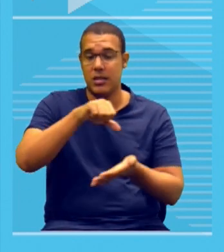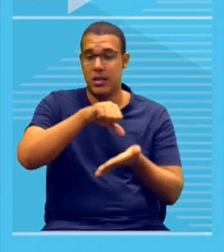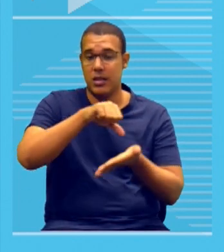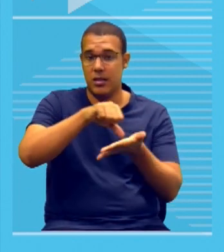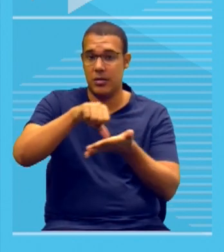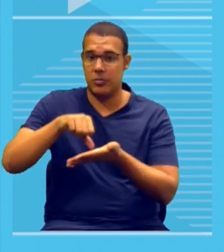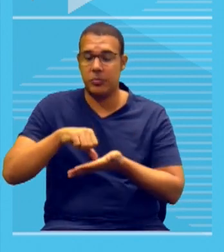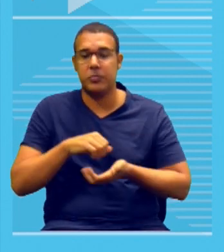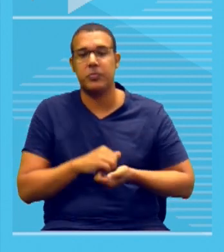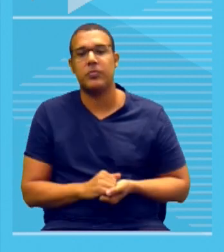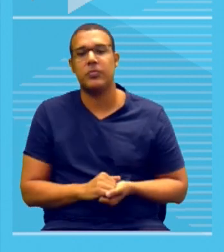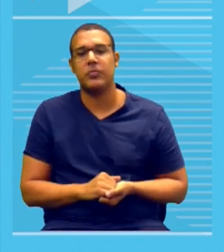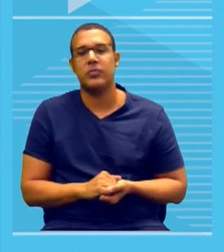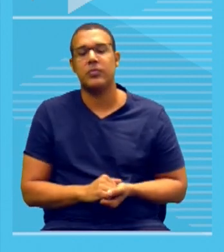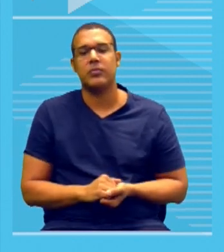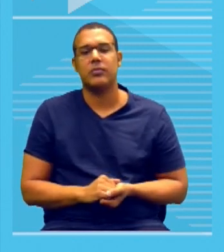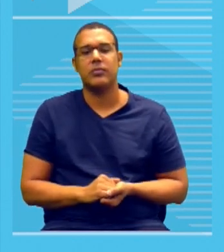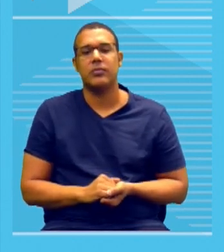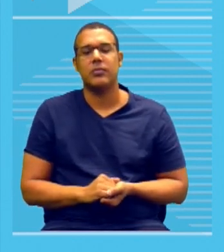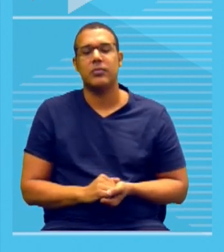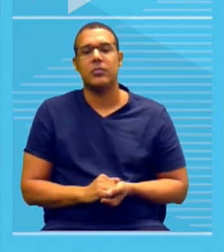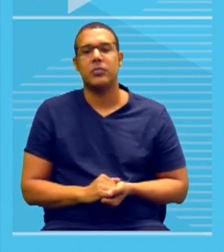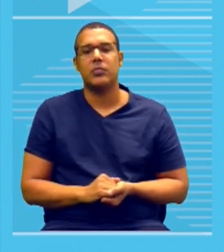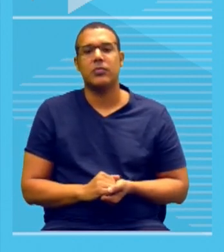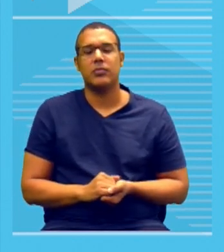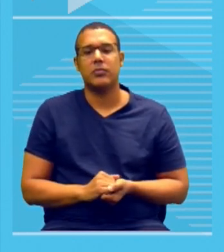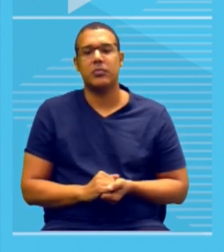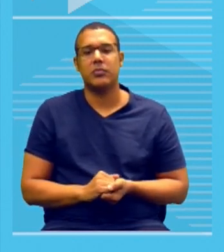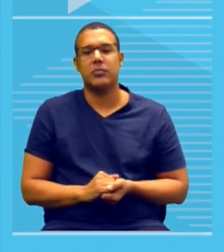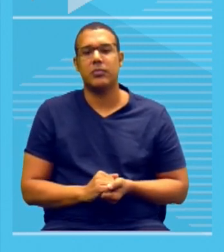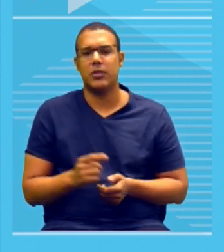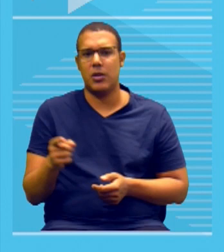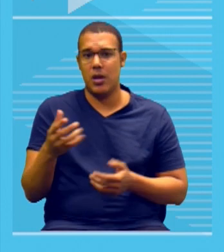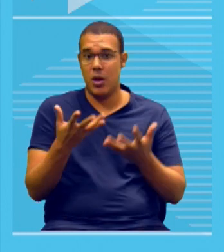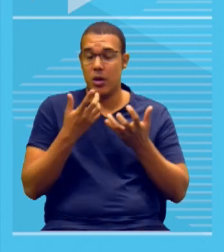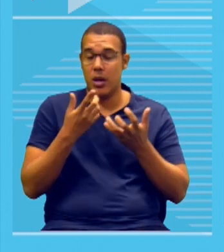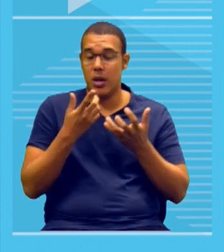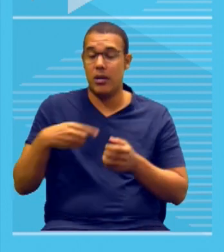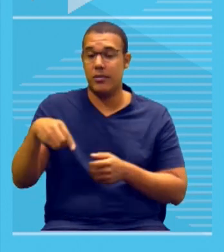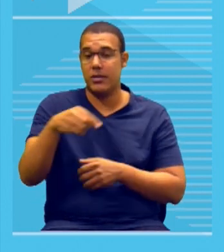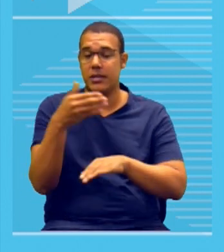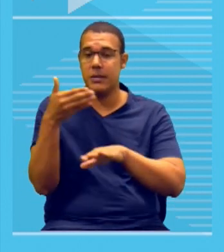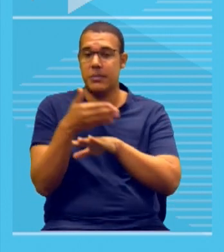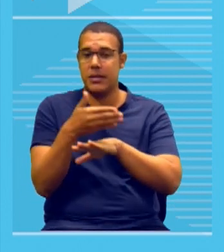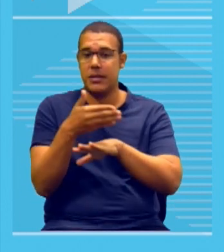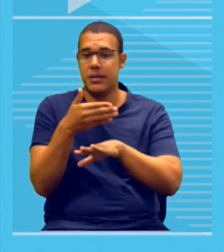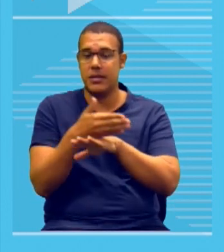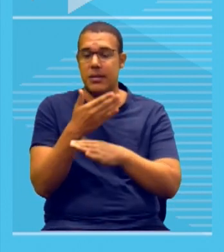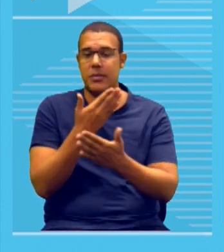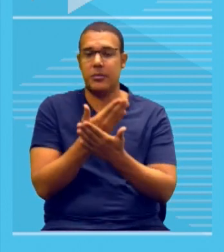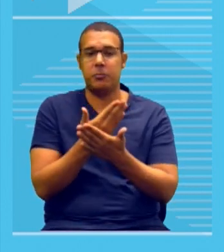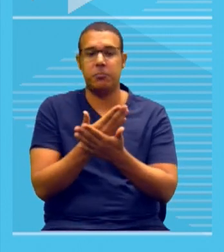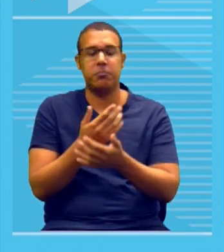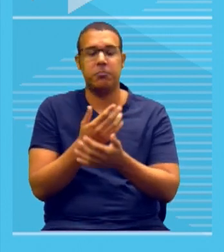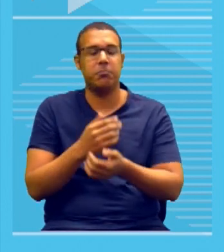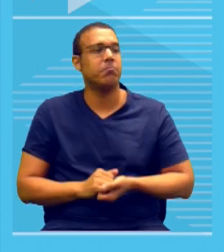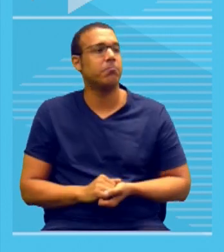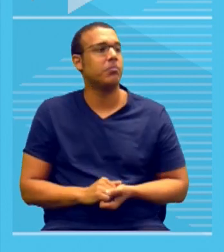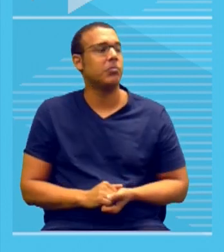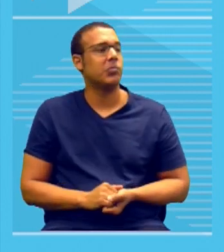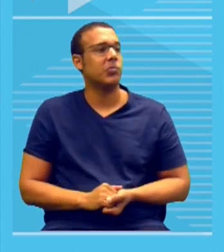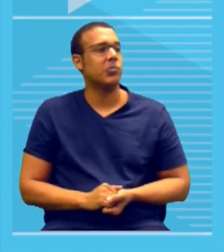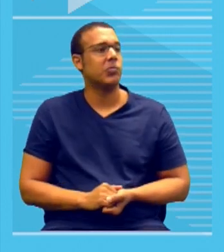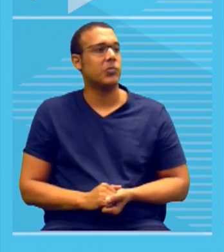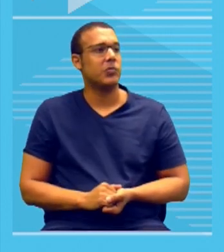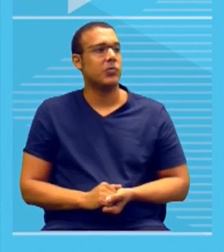né Teresa pode aí participar conosco também não é então vamos lá